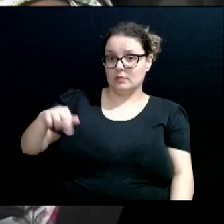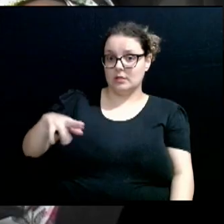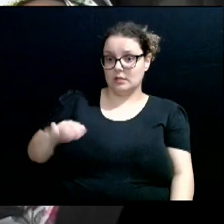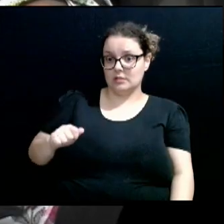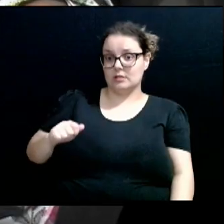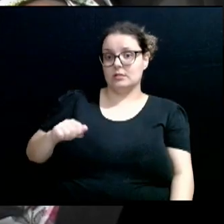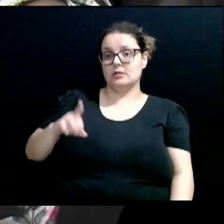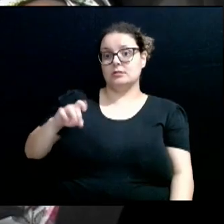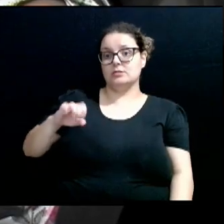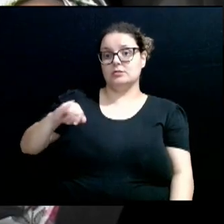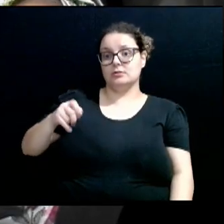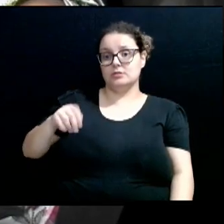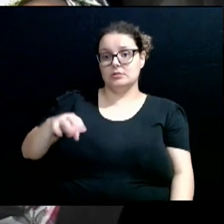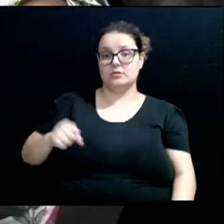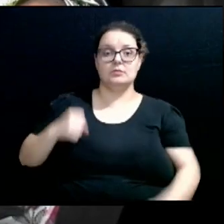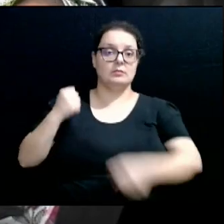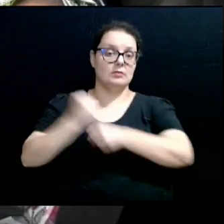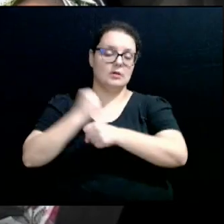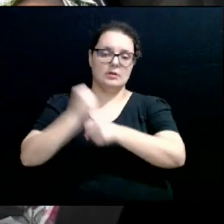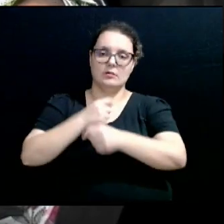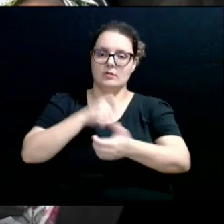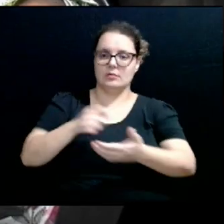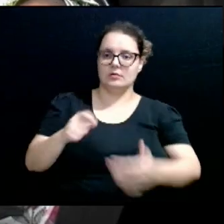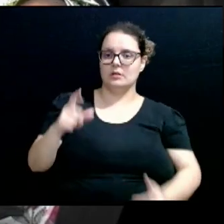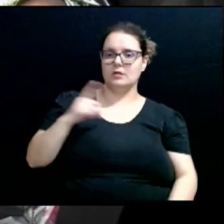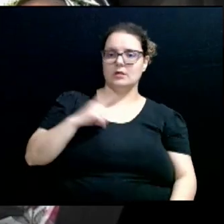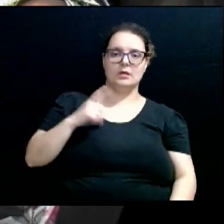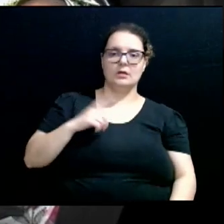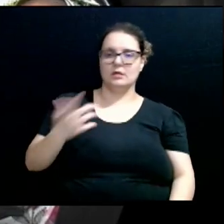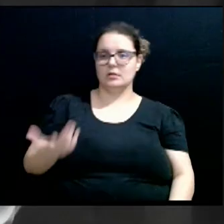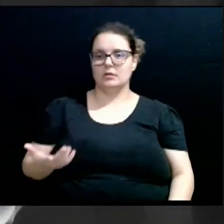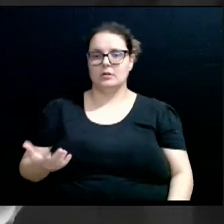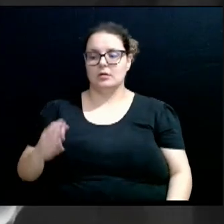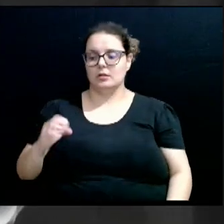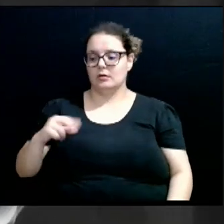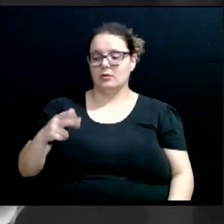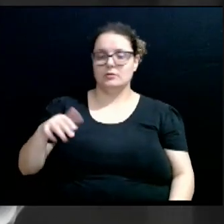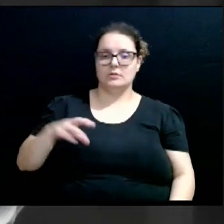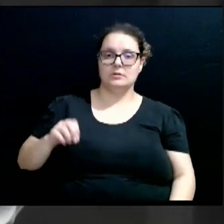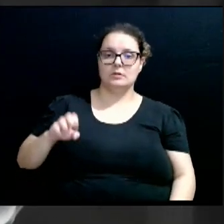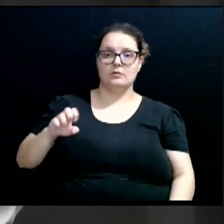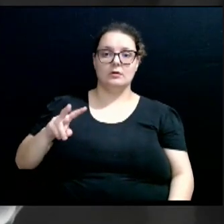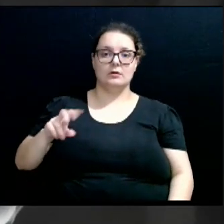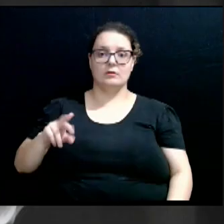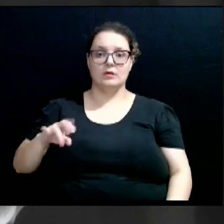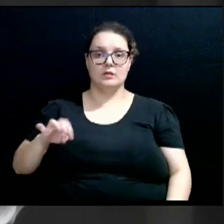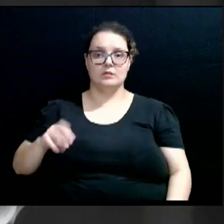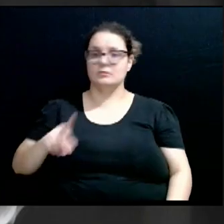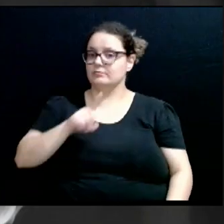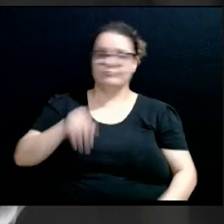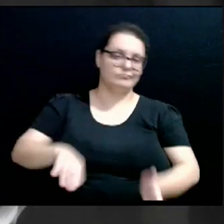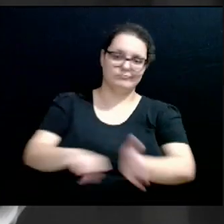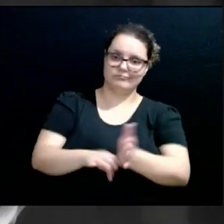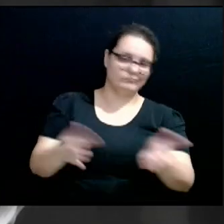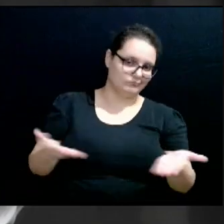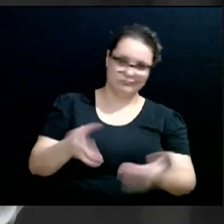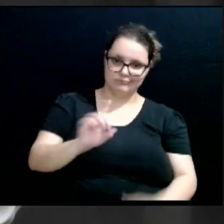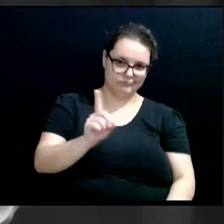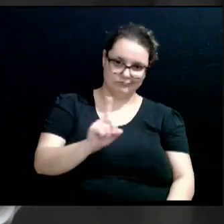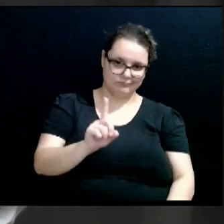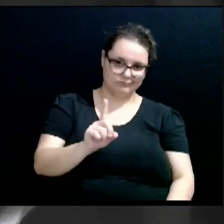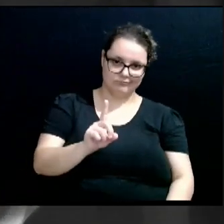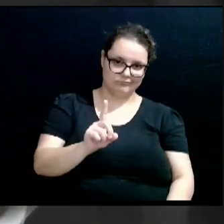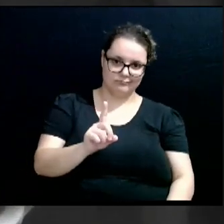escrevendo, né, a gente tem Conceição Evaristo, que ela não chegou agora, né, ela não chegou